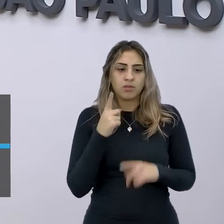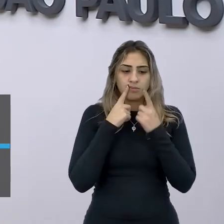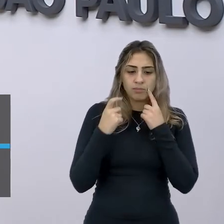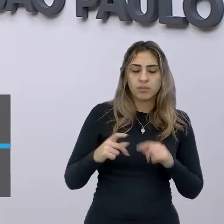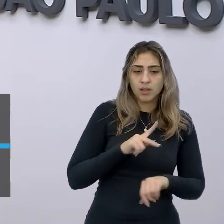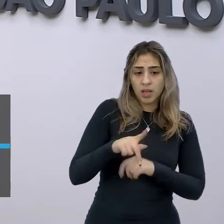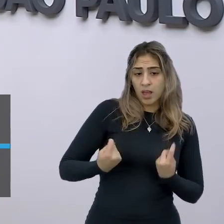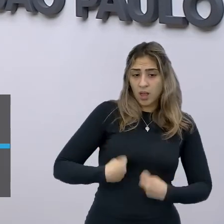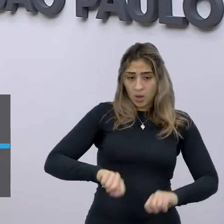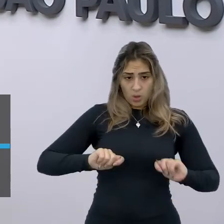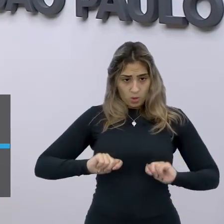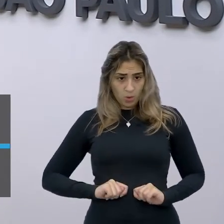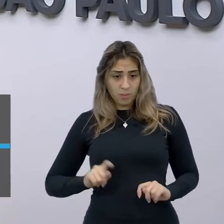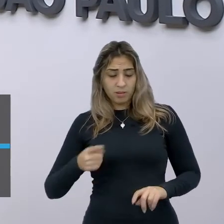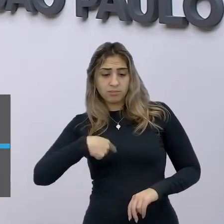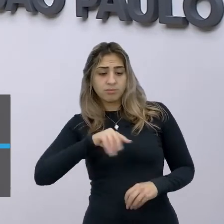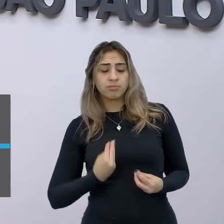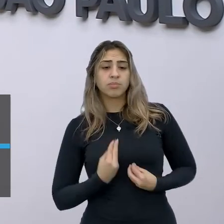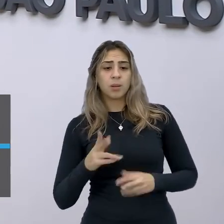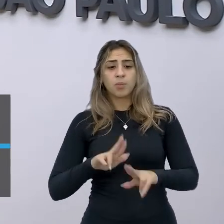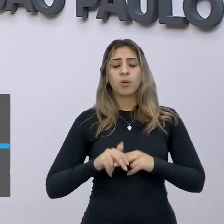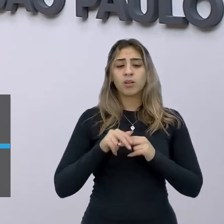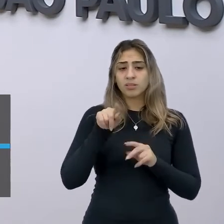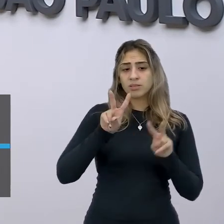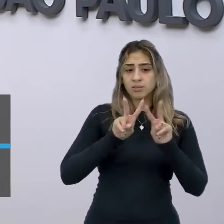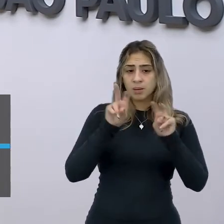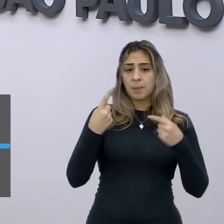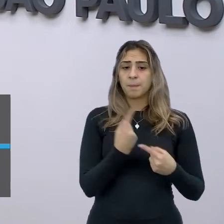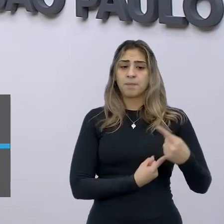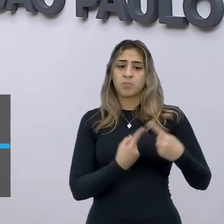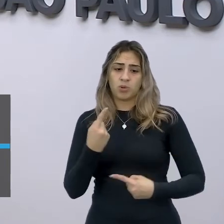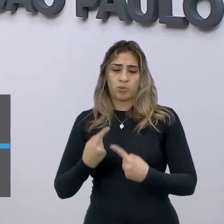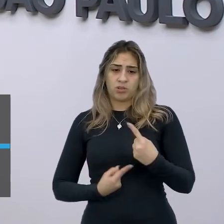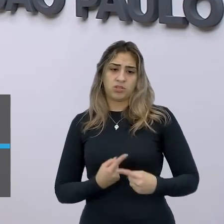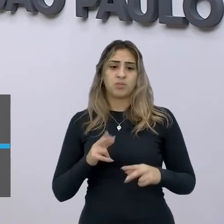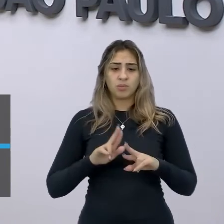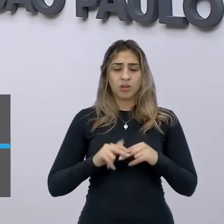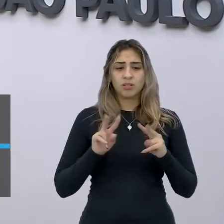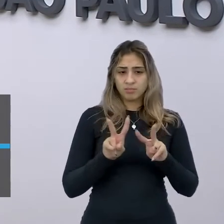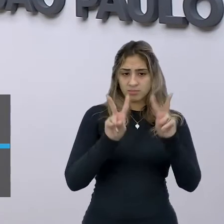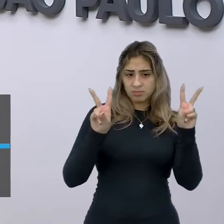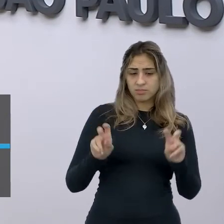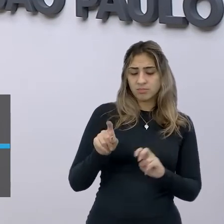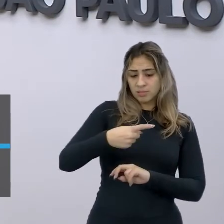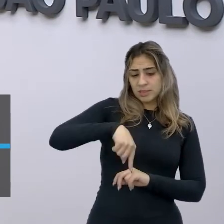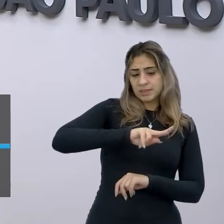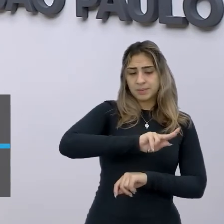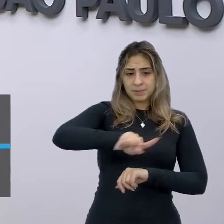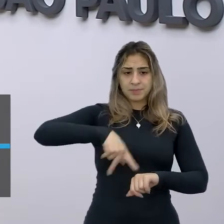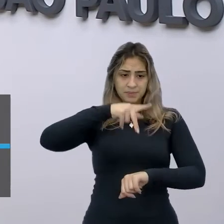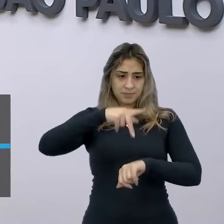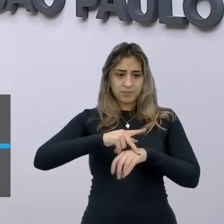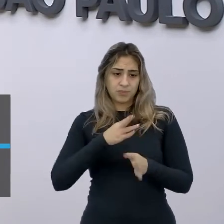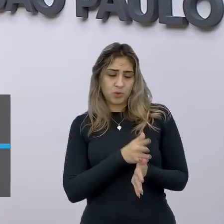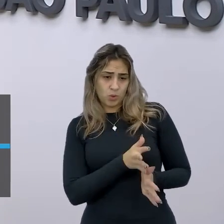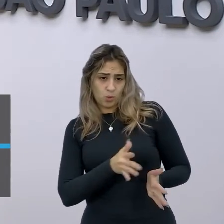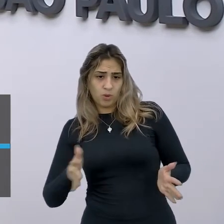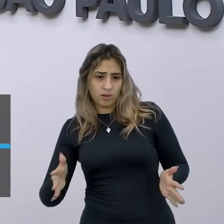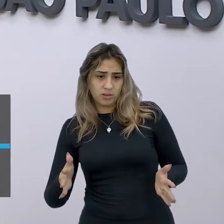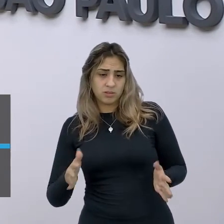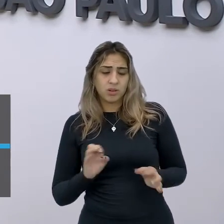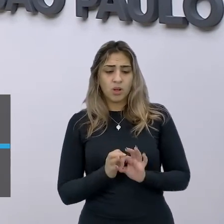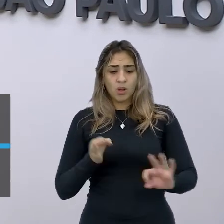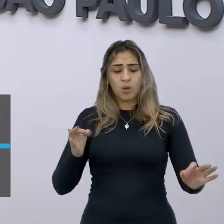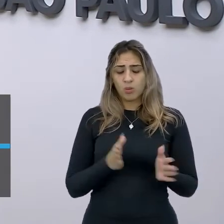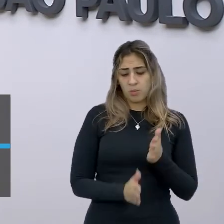vulnerabilidade econômica se dá por causa dessa questão política, né? Por causa da questão de que esses países durante um